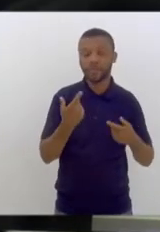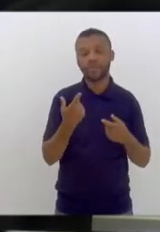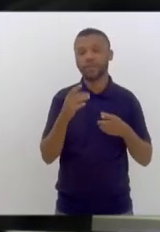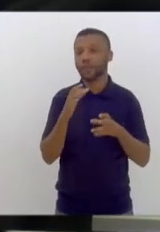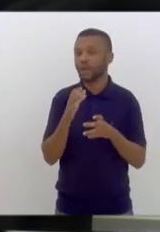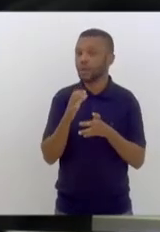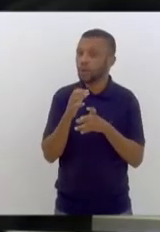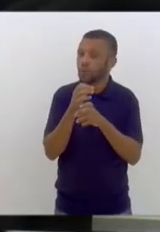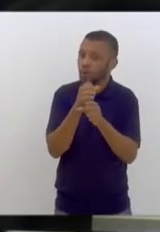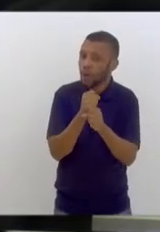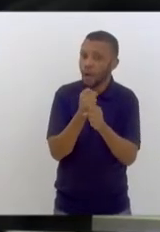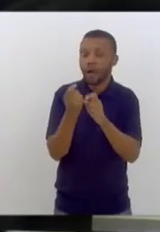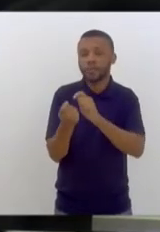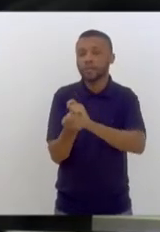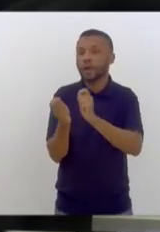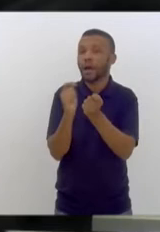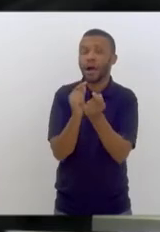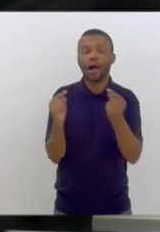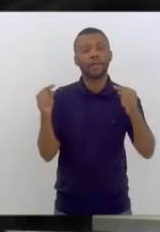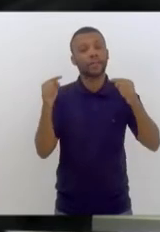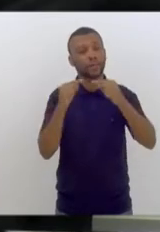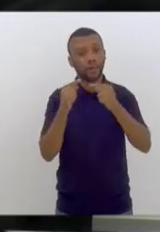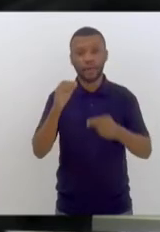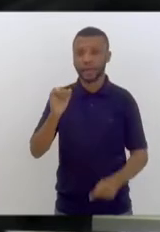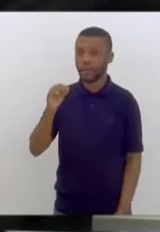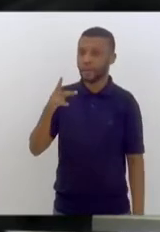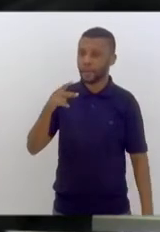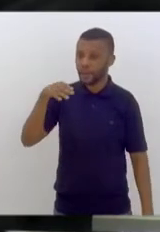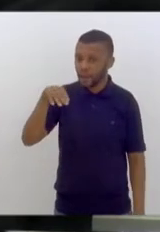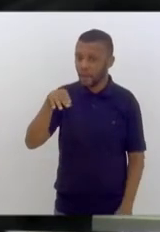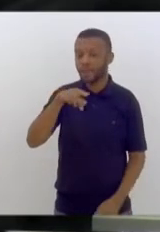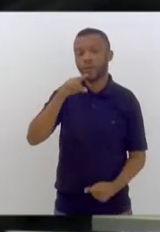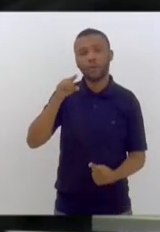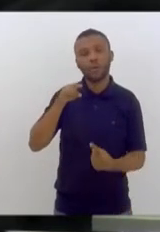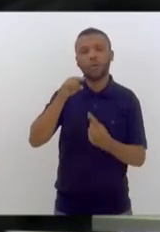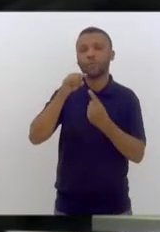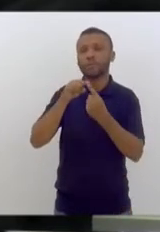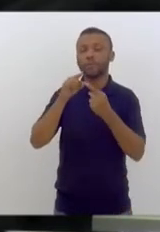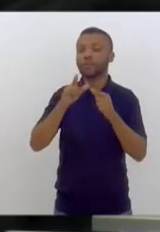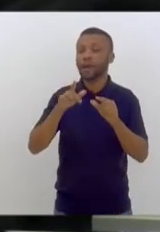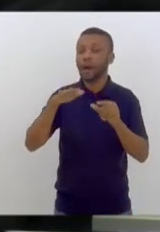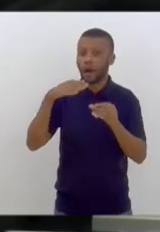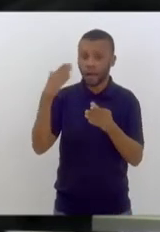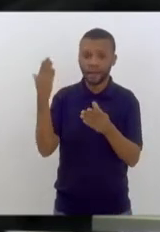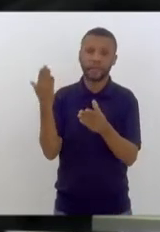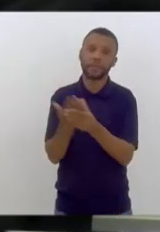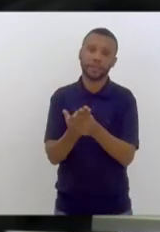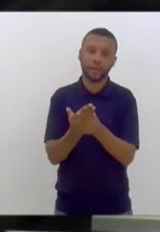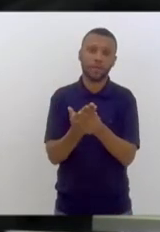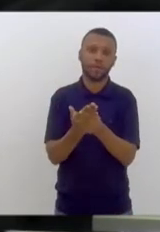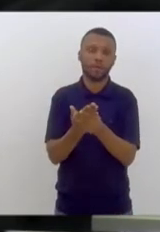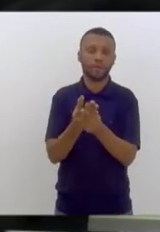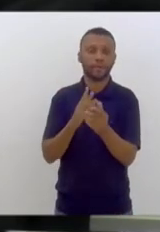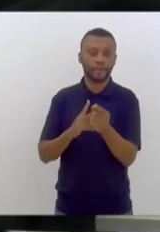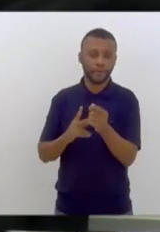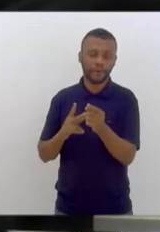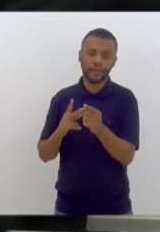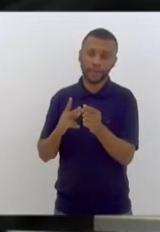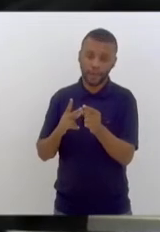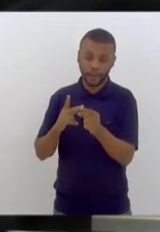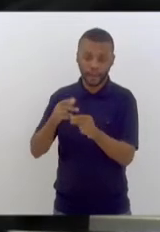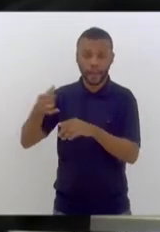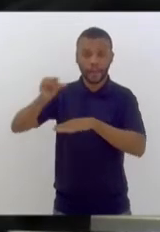recálculo, de adequação dos IPMs em função da ação ganha pela capital.